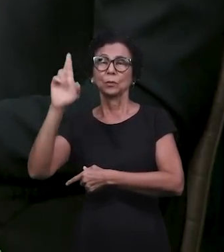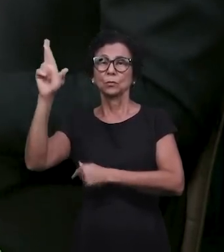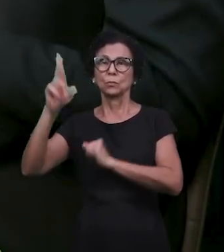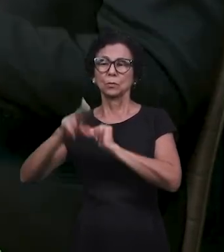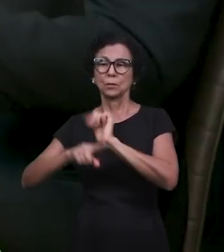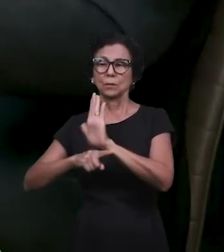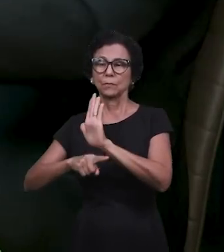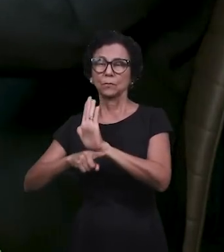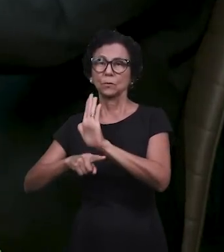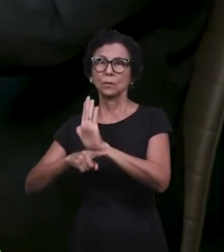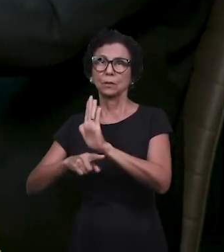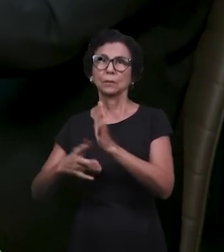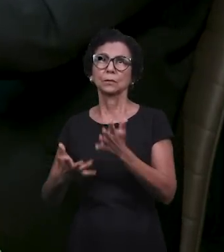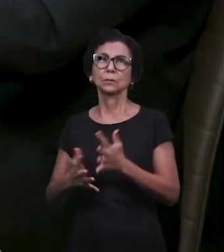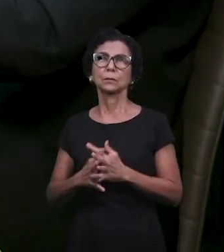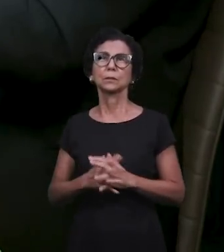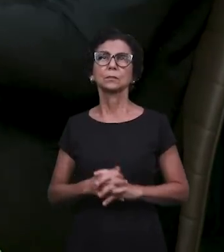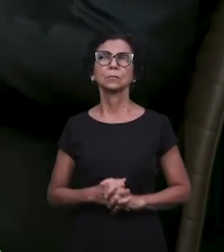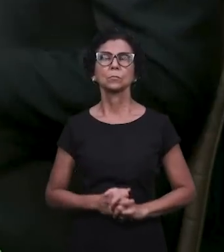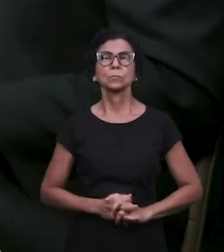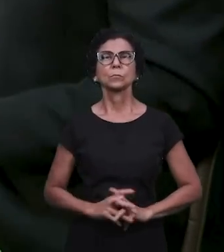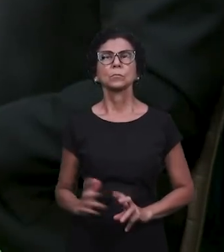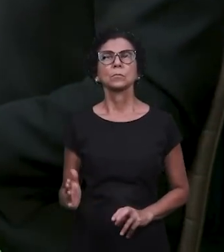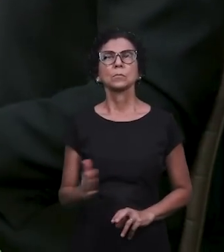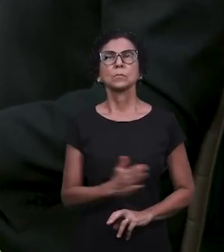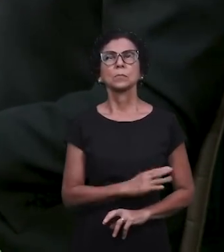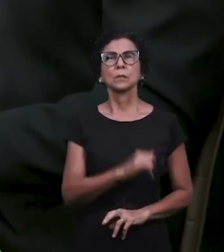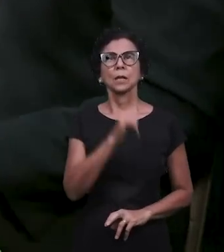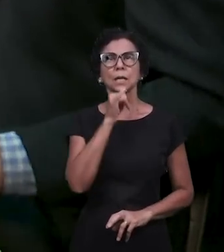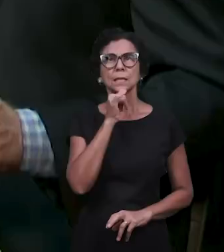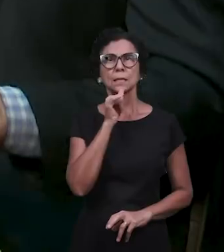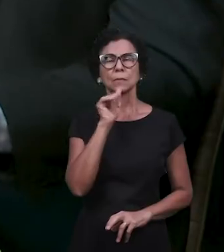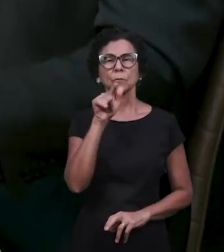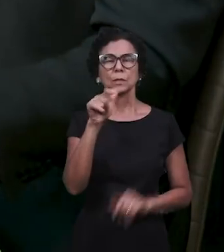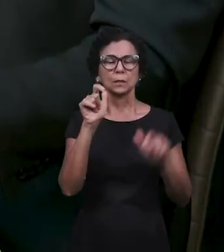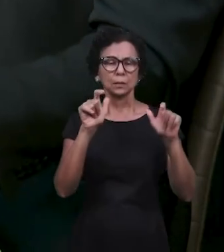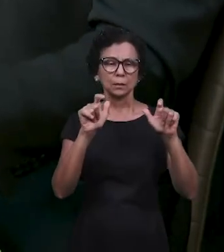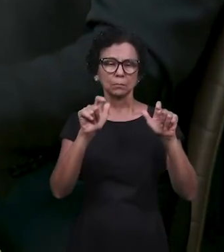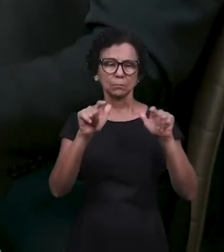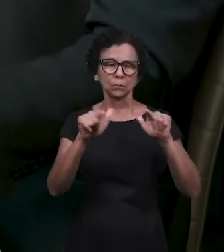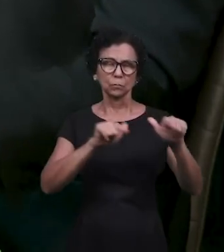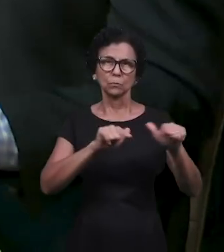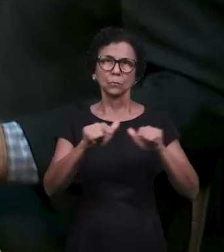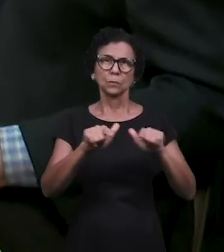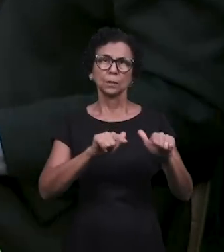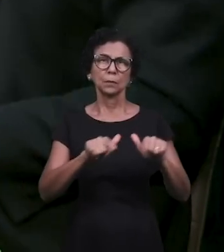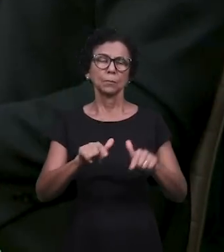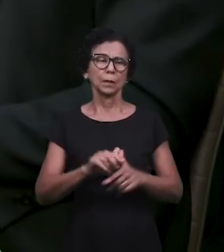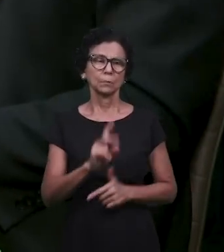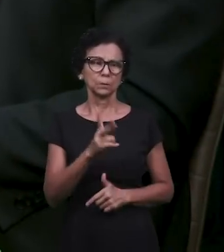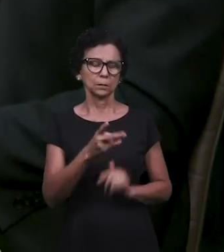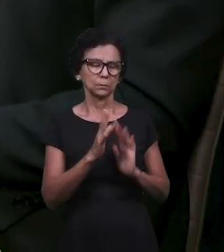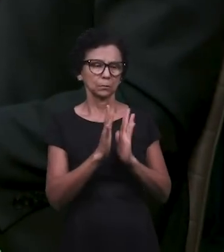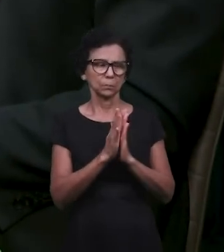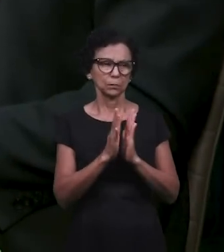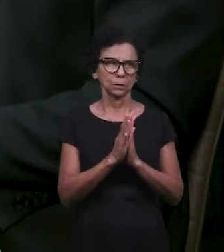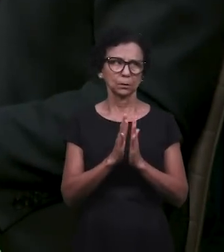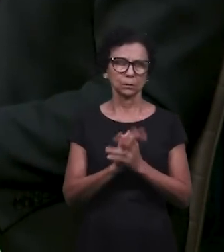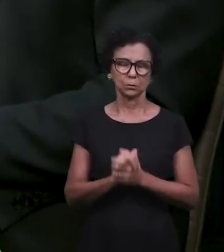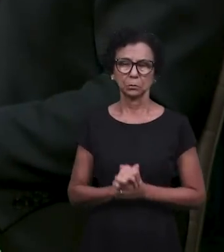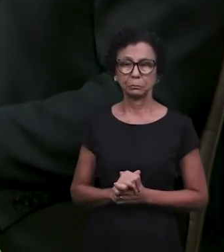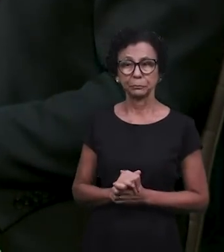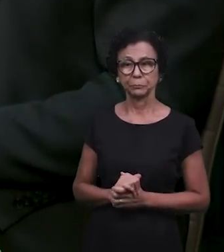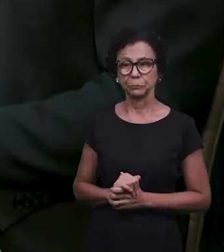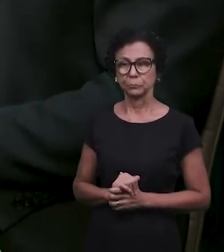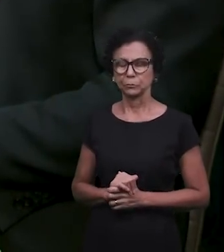no seu local de trabalho, está ali trabalhando, Isso. mas você está em comunhão com o Senhor. E o servo de Deus é assim, se algo vem ali naquele